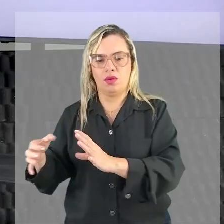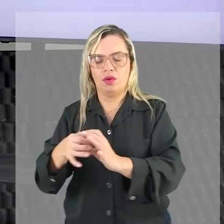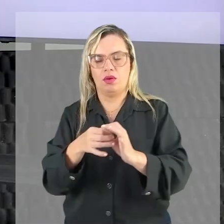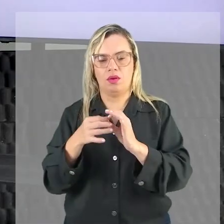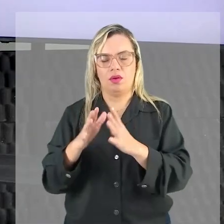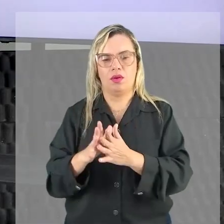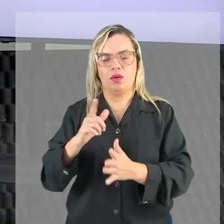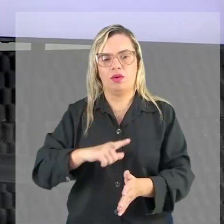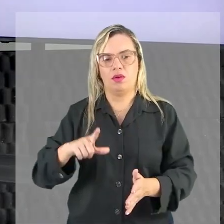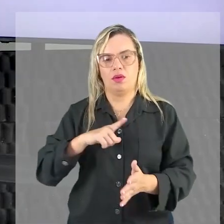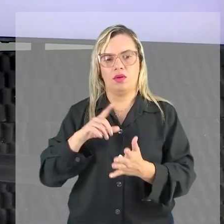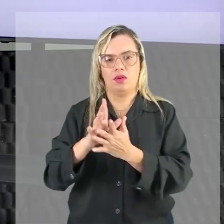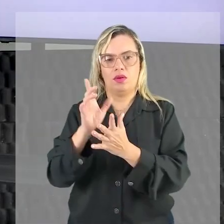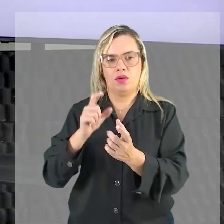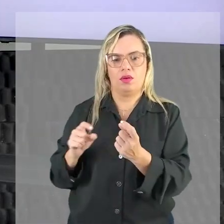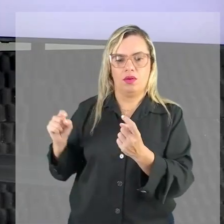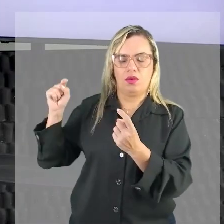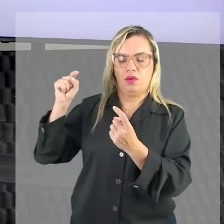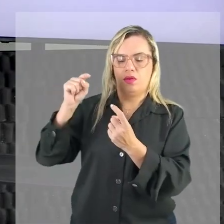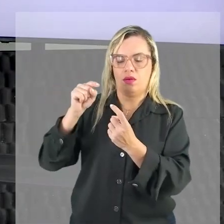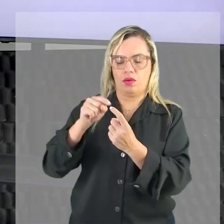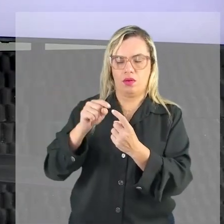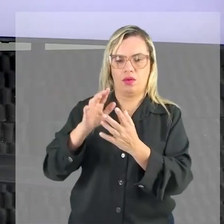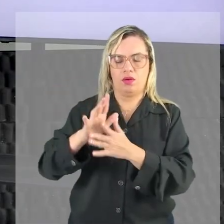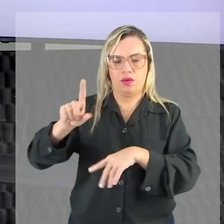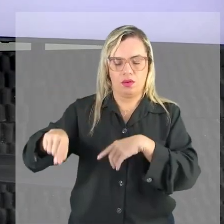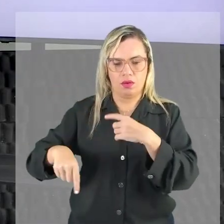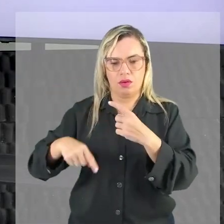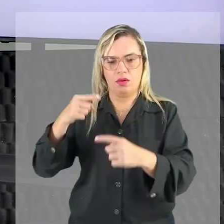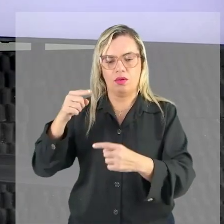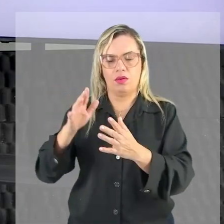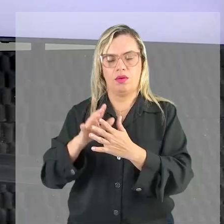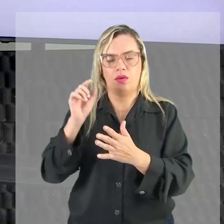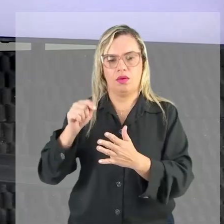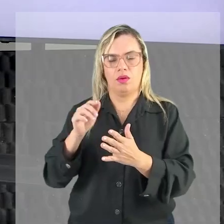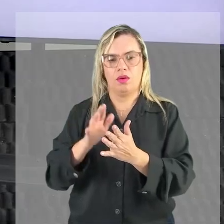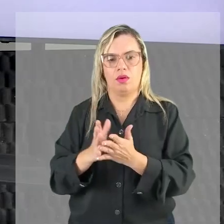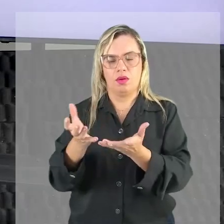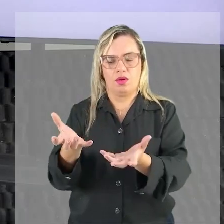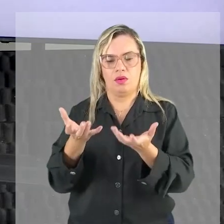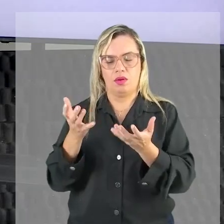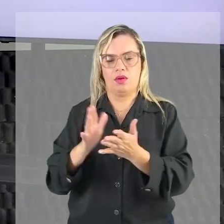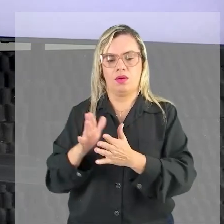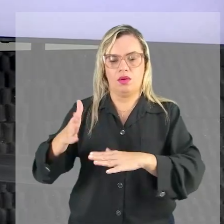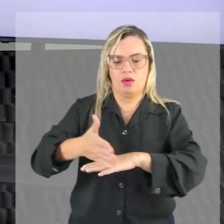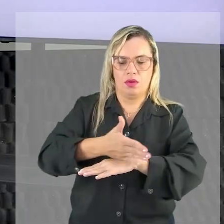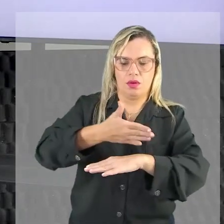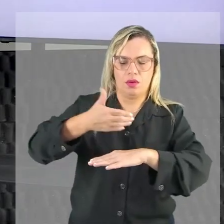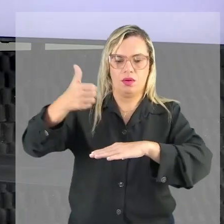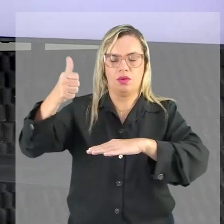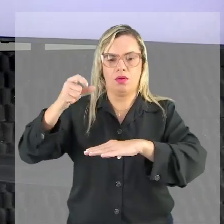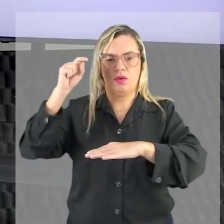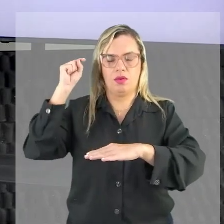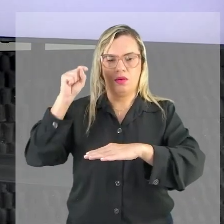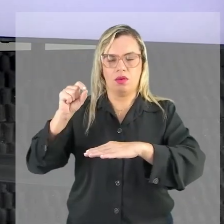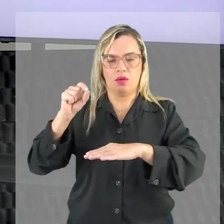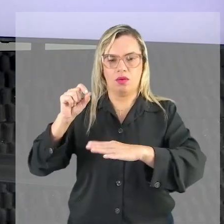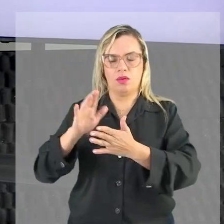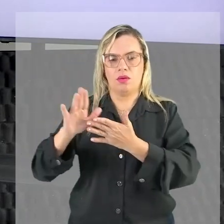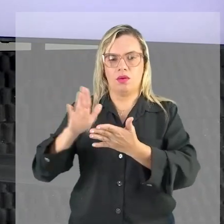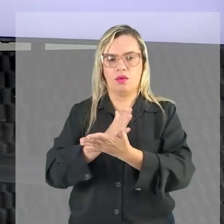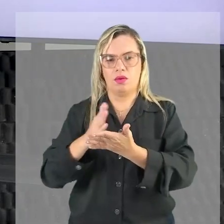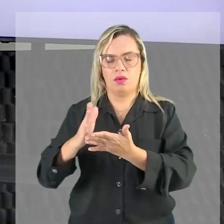eles têm um objetivo a ser alcançado, que é a melhora de